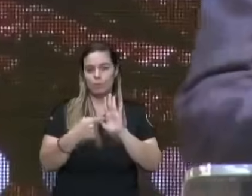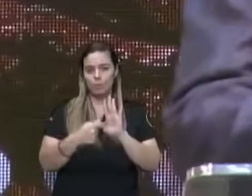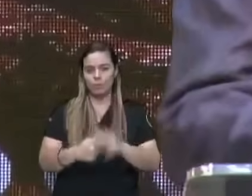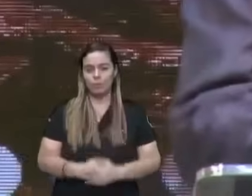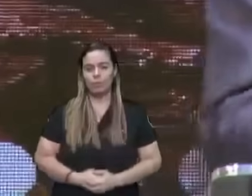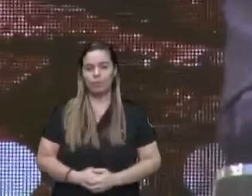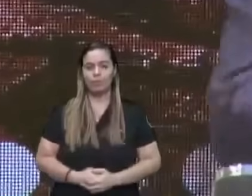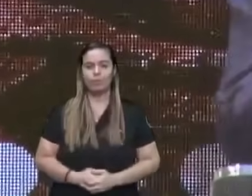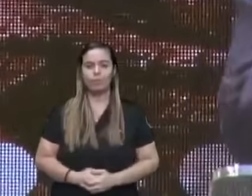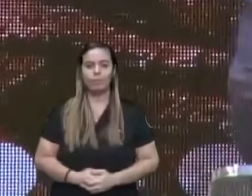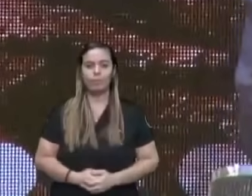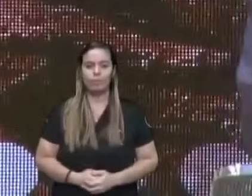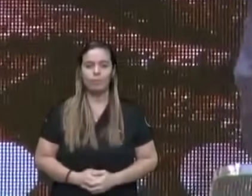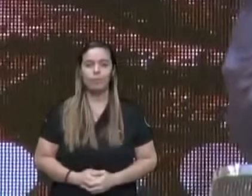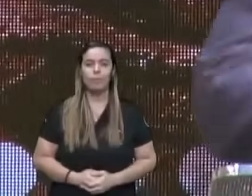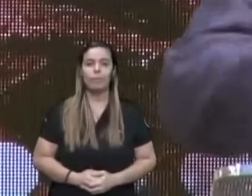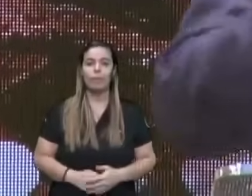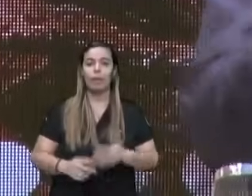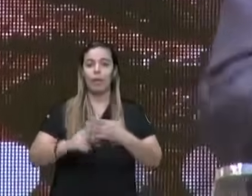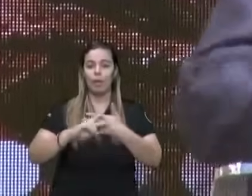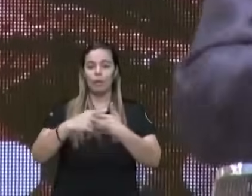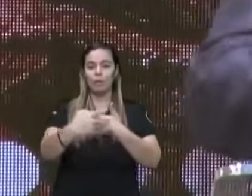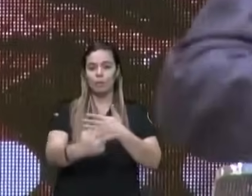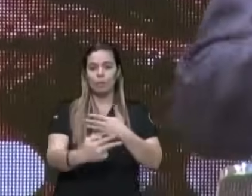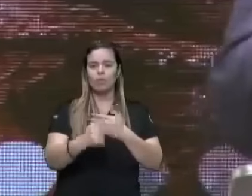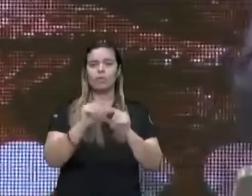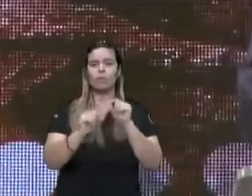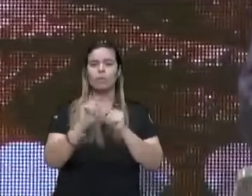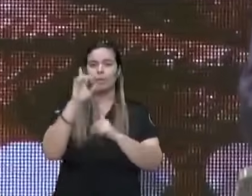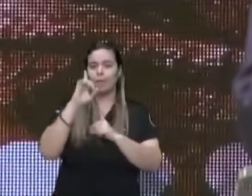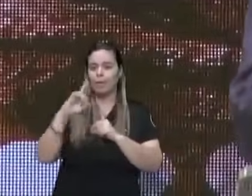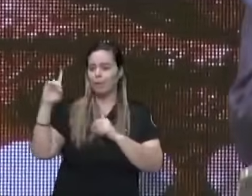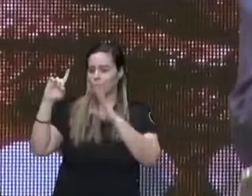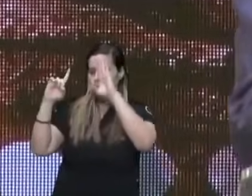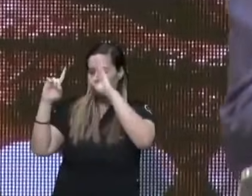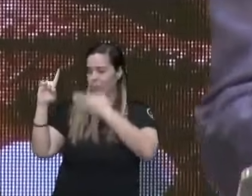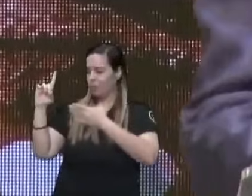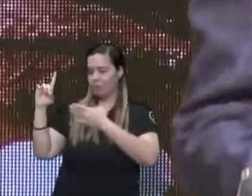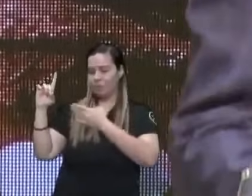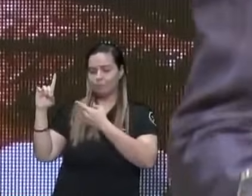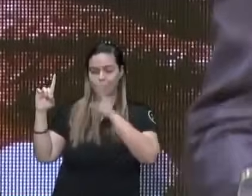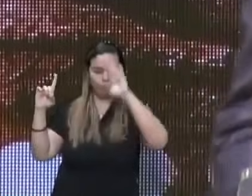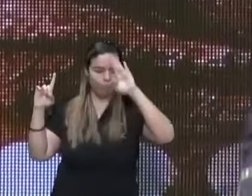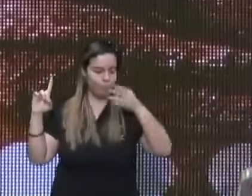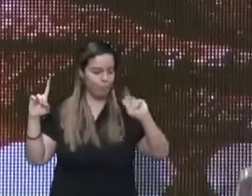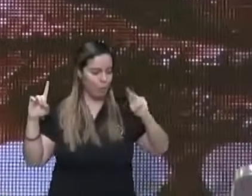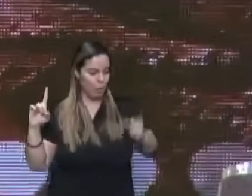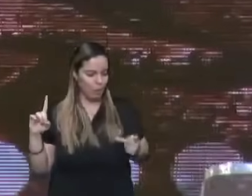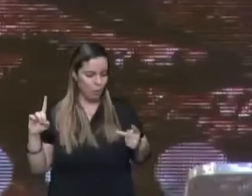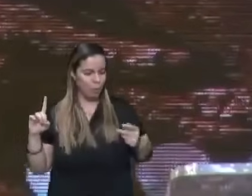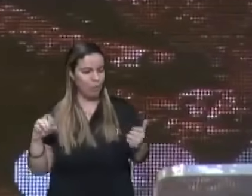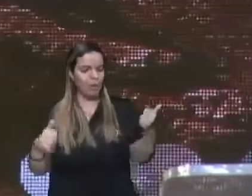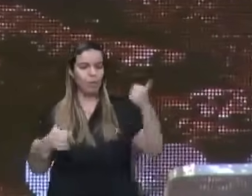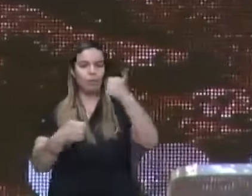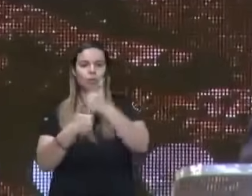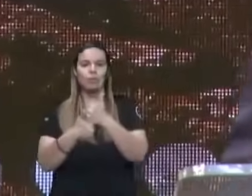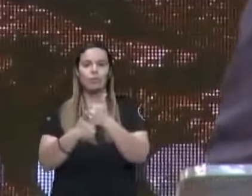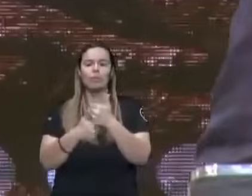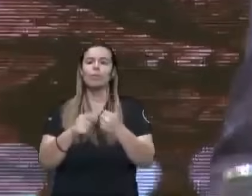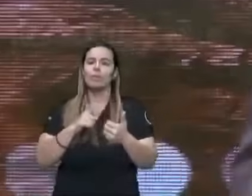Né? As consequências de substituir a confiança em Deus pela confiança nos homens.